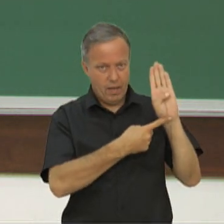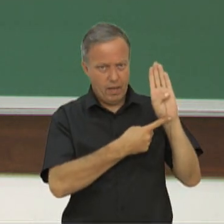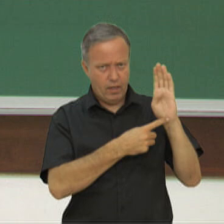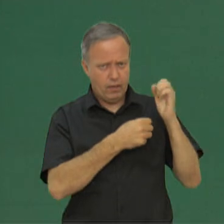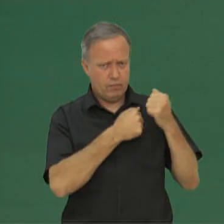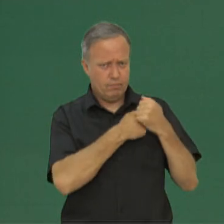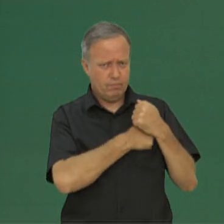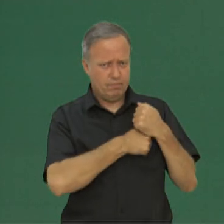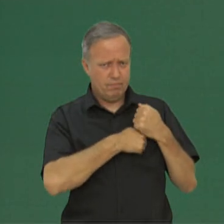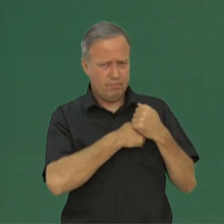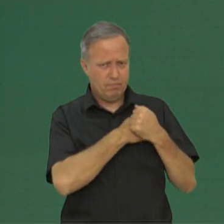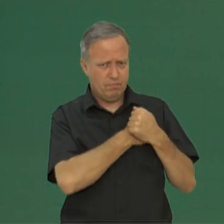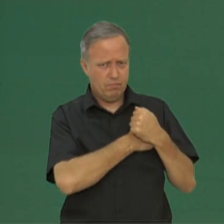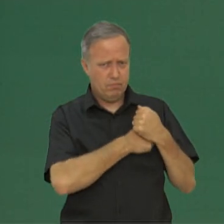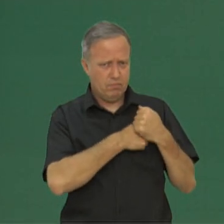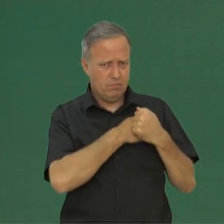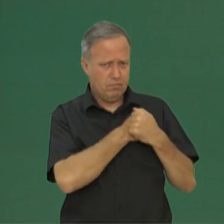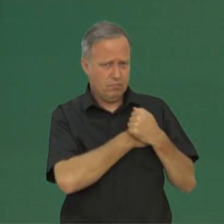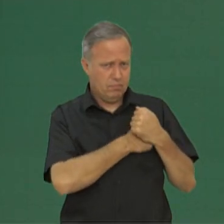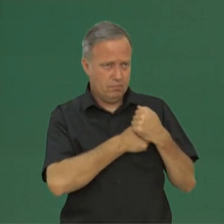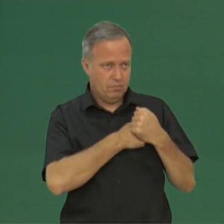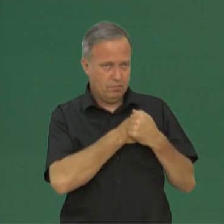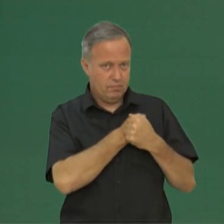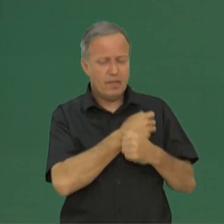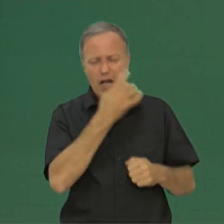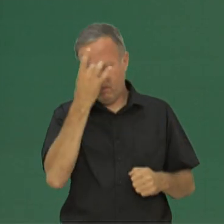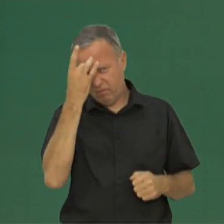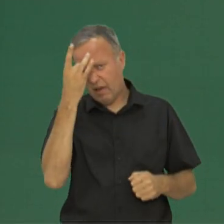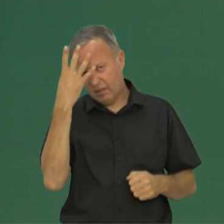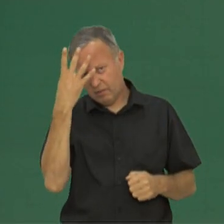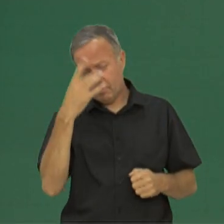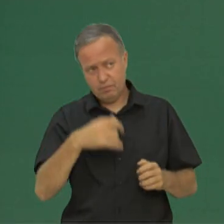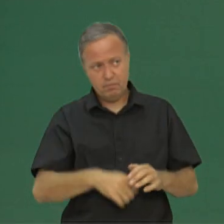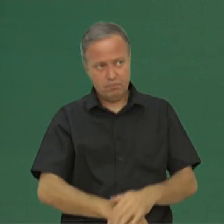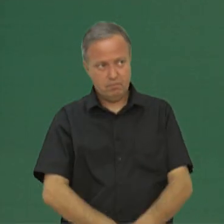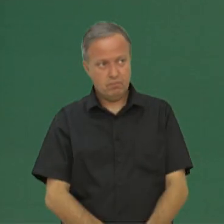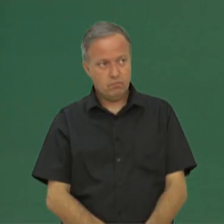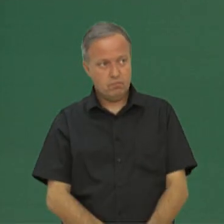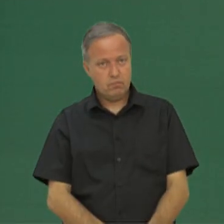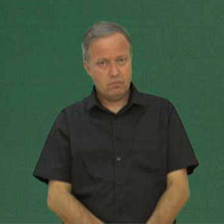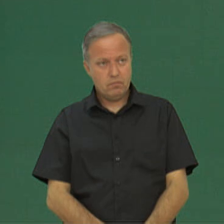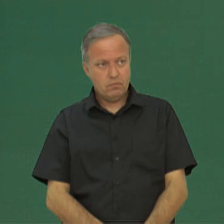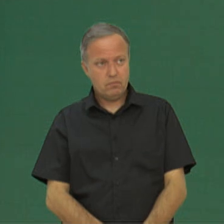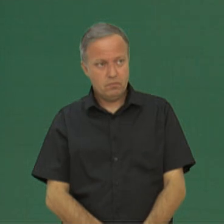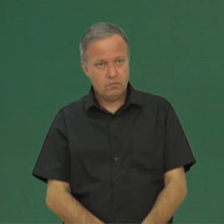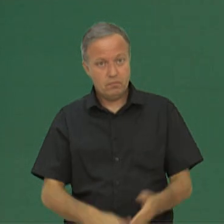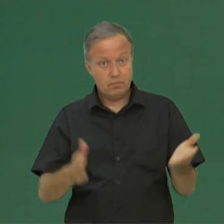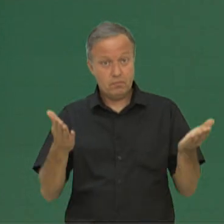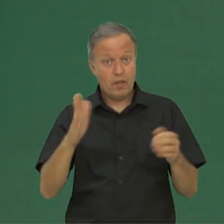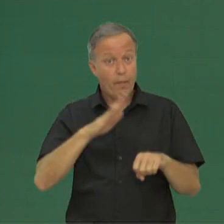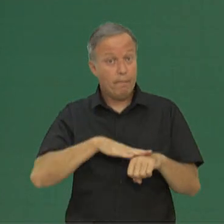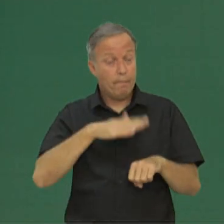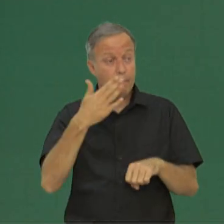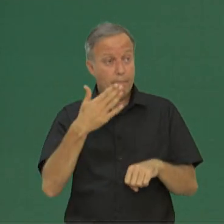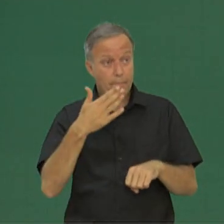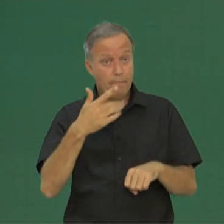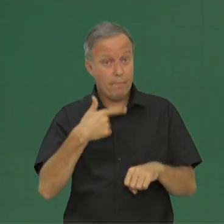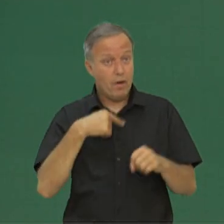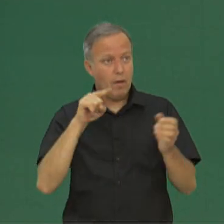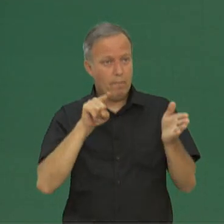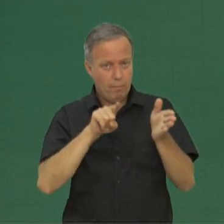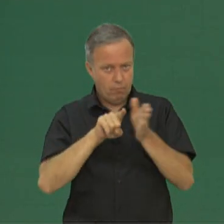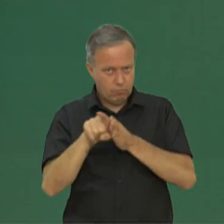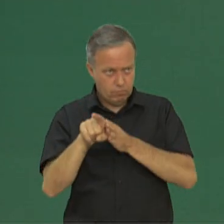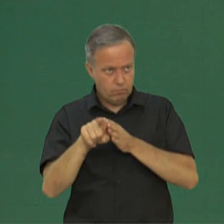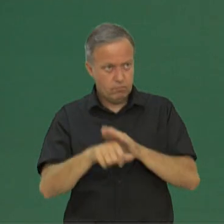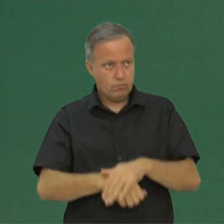romantismo, que é o período que a gente está estudando, né? Foi fácil, não foi? Muito bem. Agora vamos para mais uma perguntinha